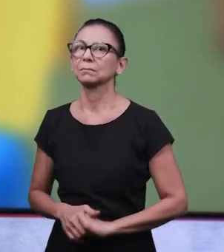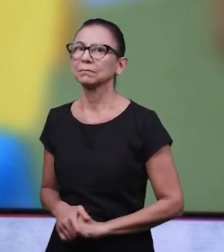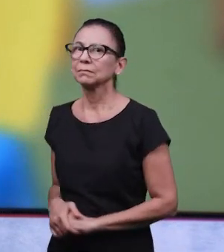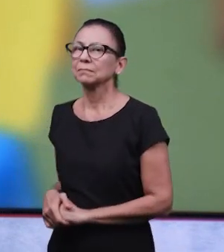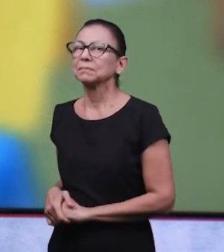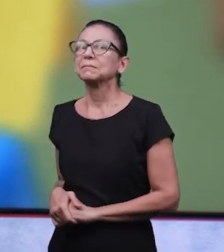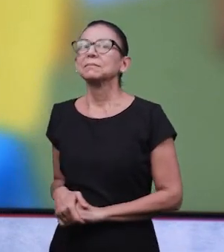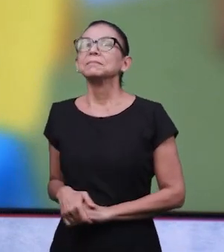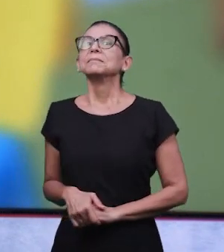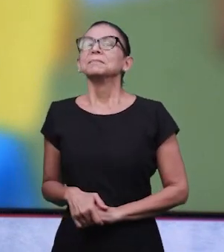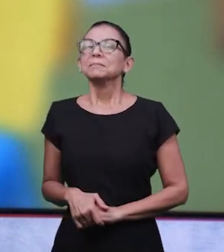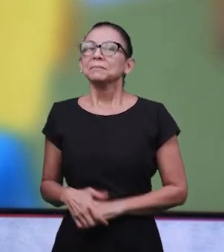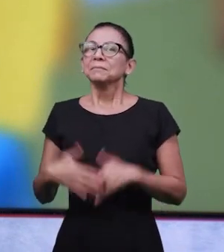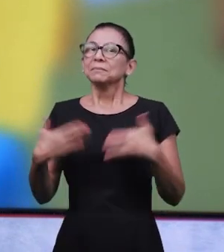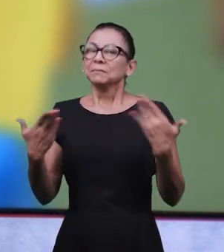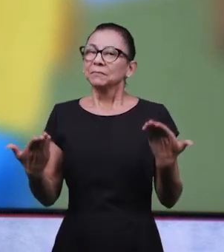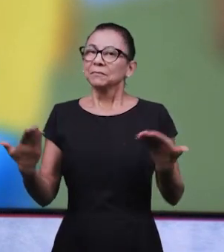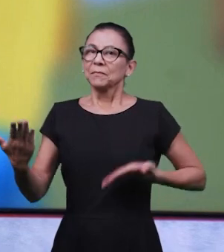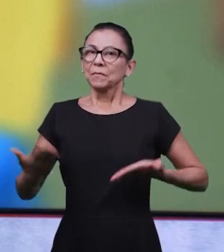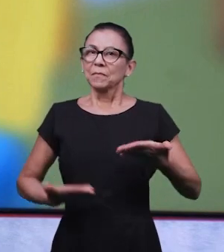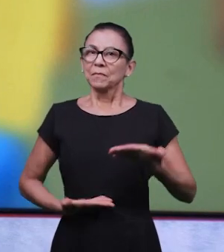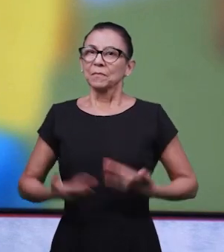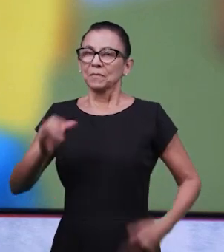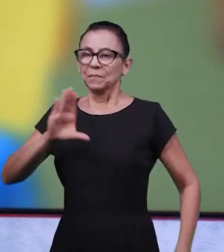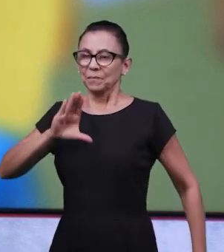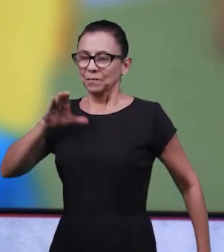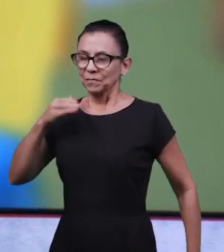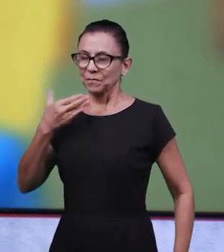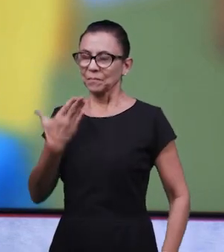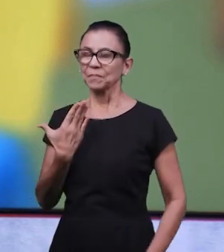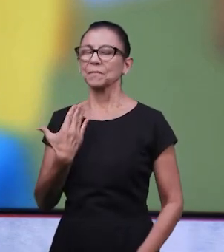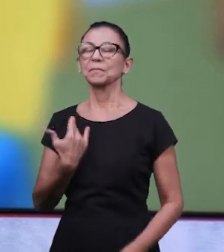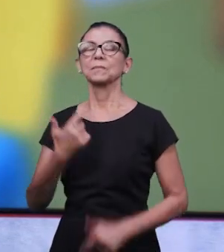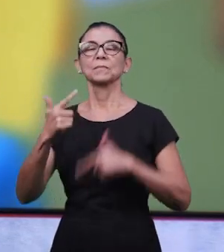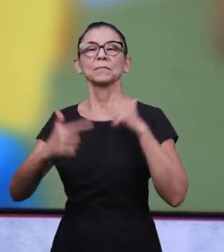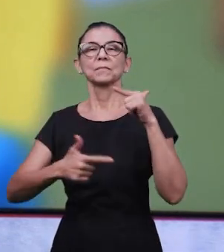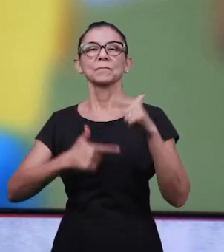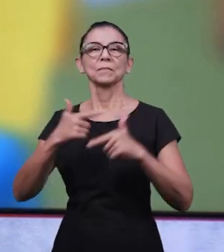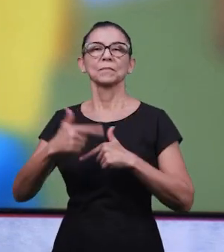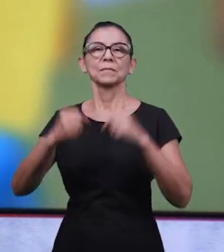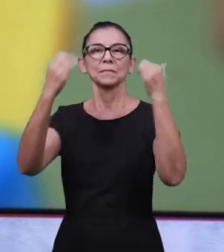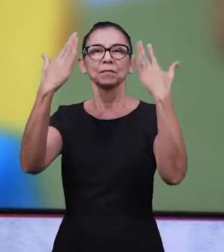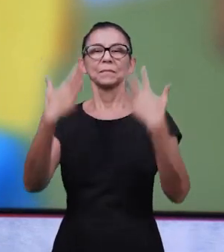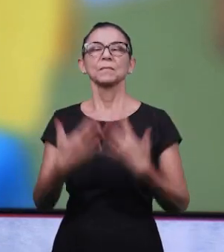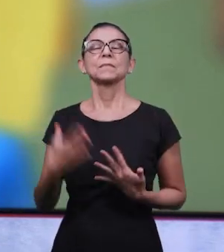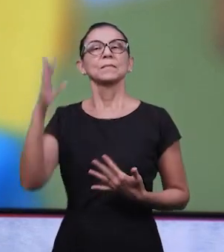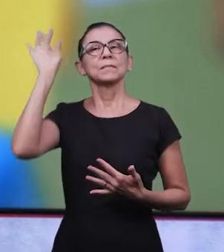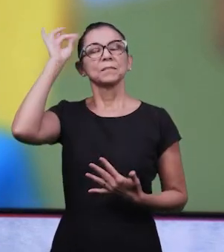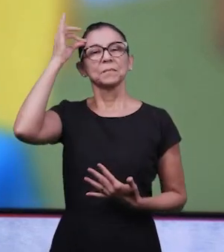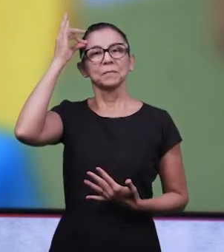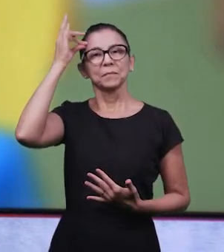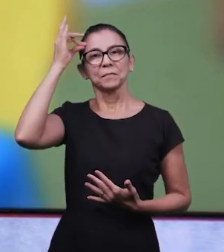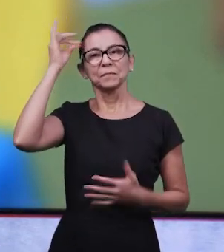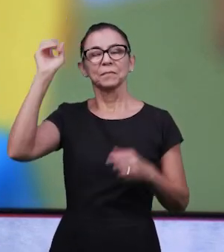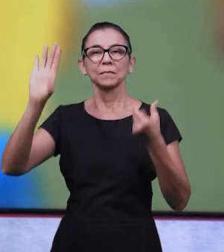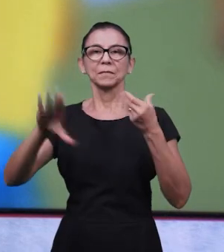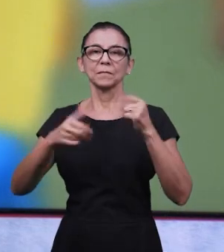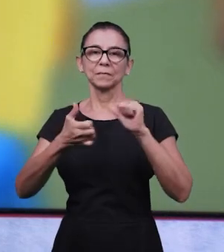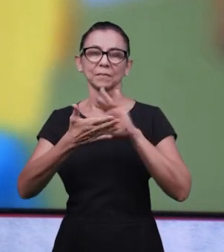e o defendeu, ferindo os filisteus. E a lição que ficou para nós